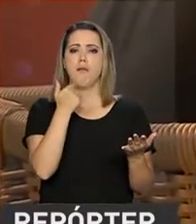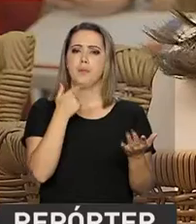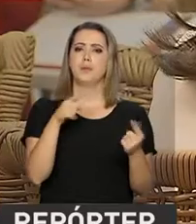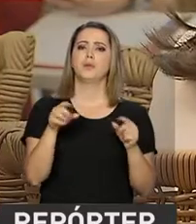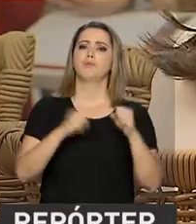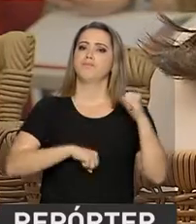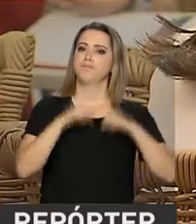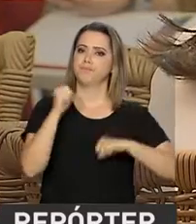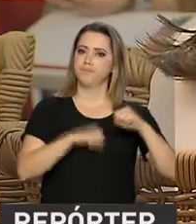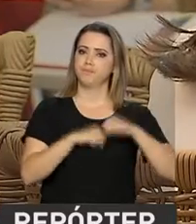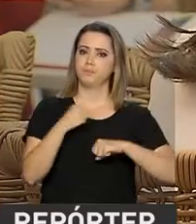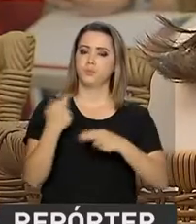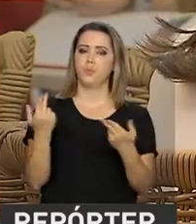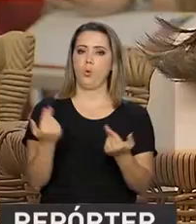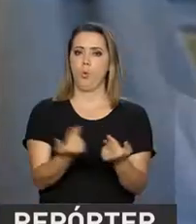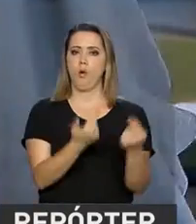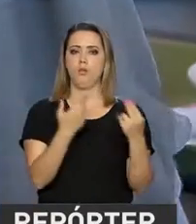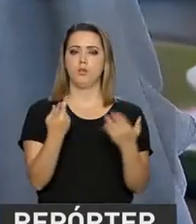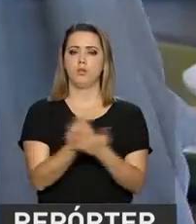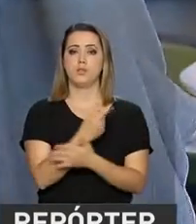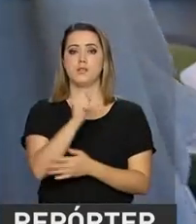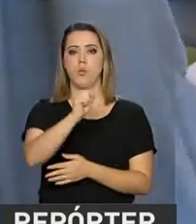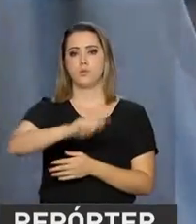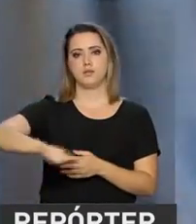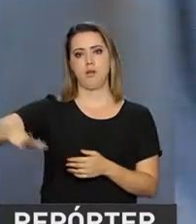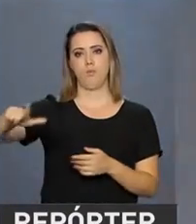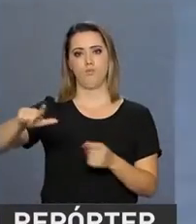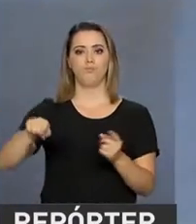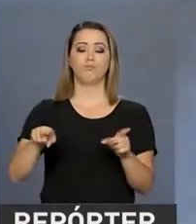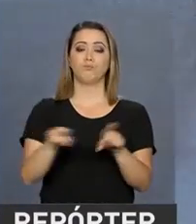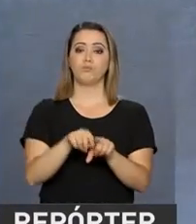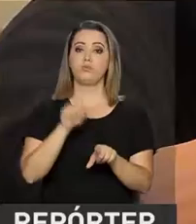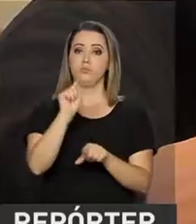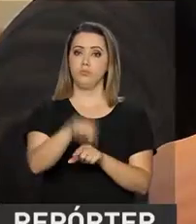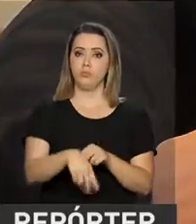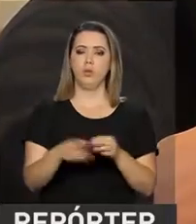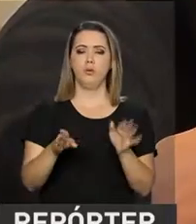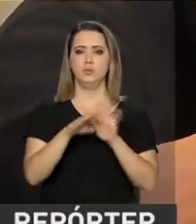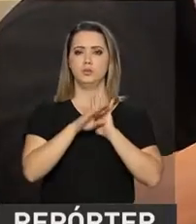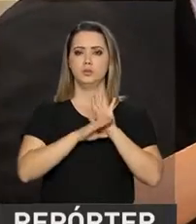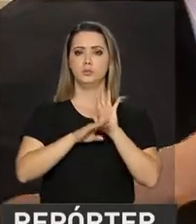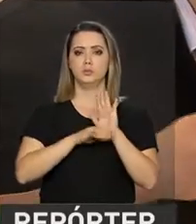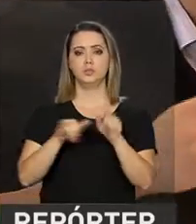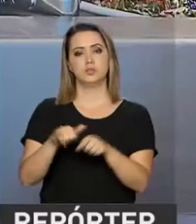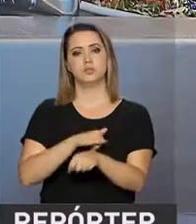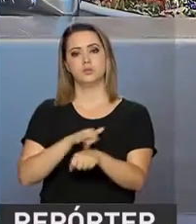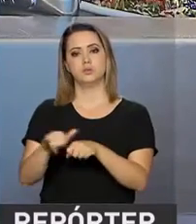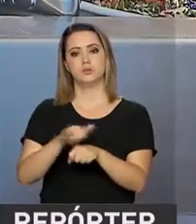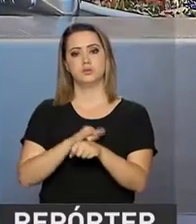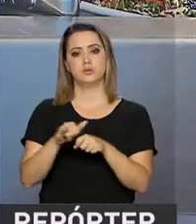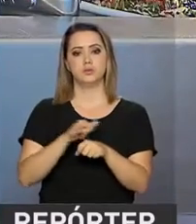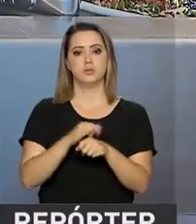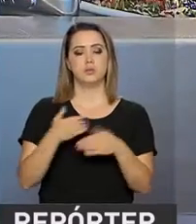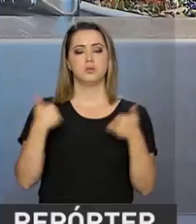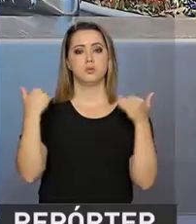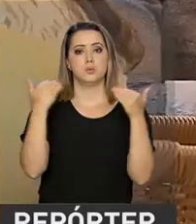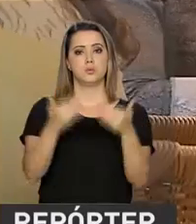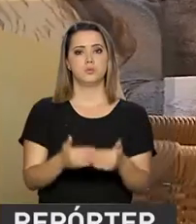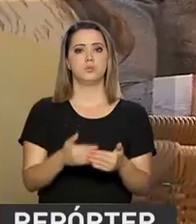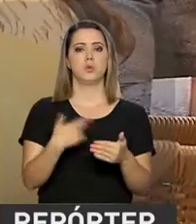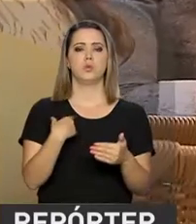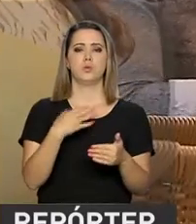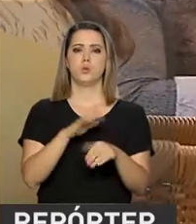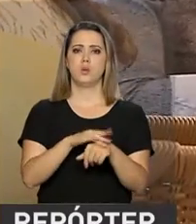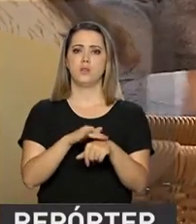como ocorreu com o sódio essas medidas fazem parte do plano de ações estratégicas para enfrentamento das doenças